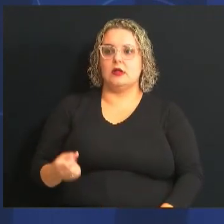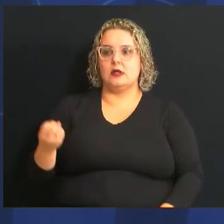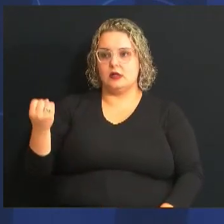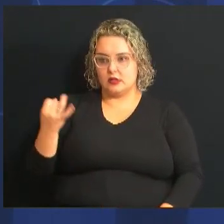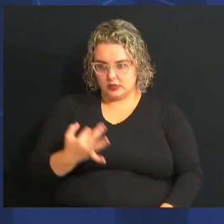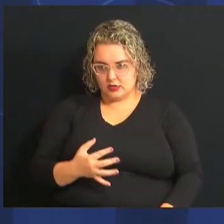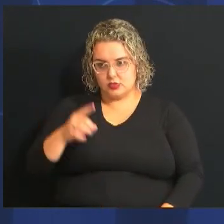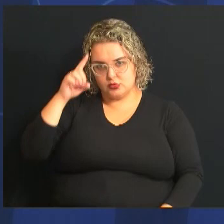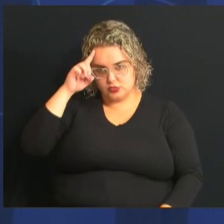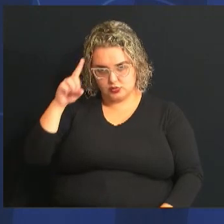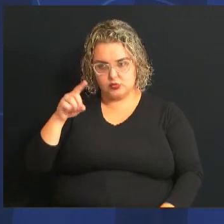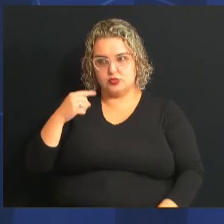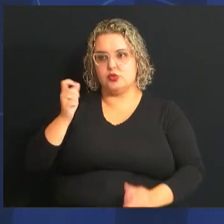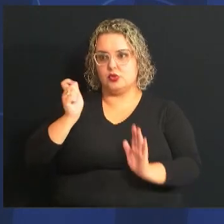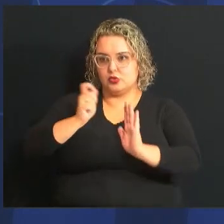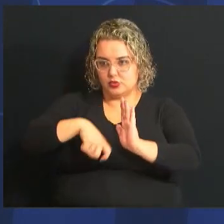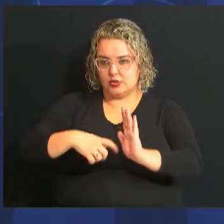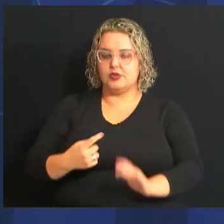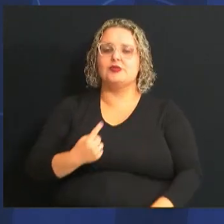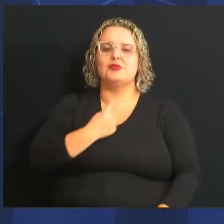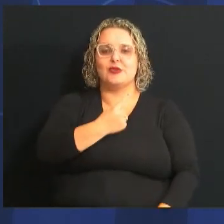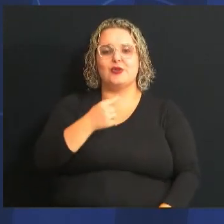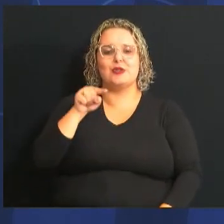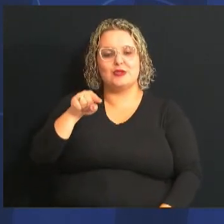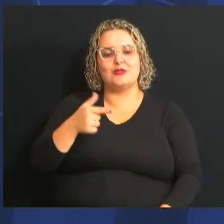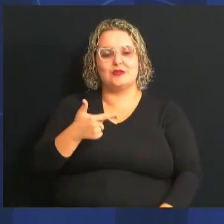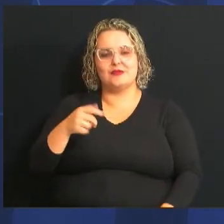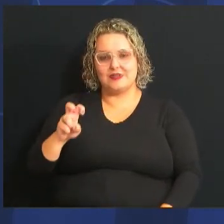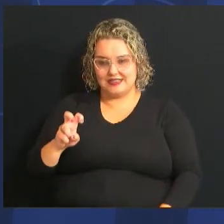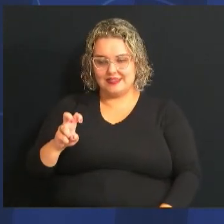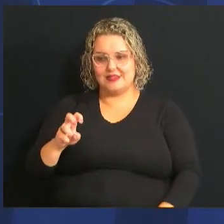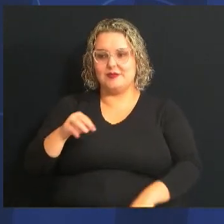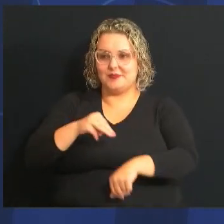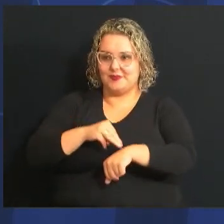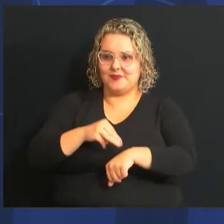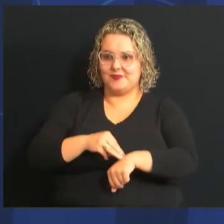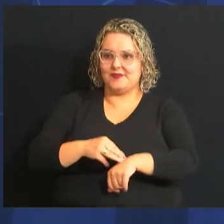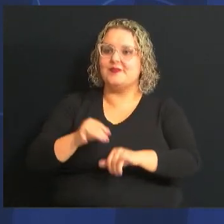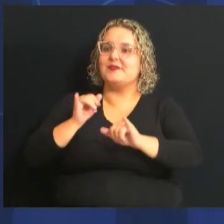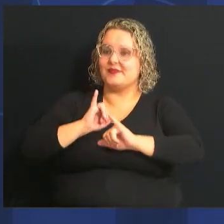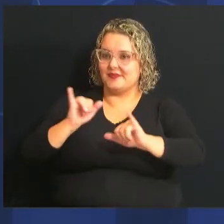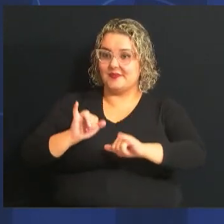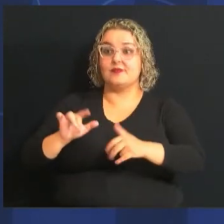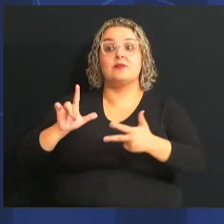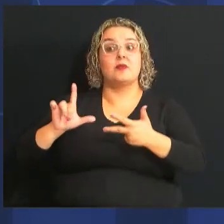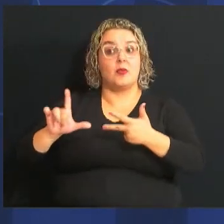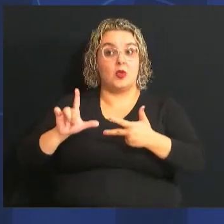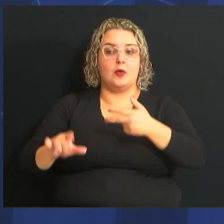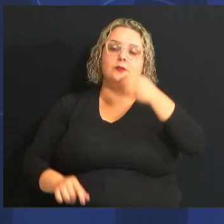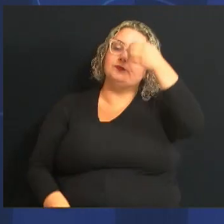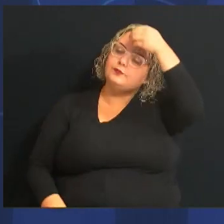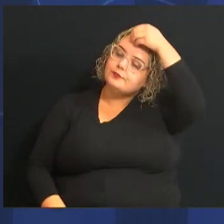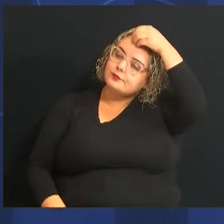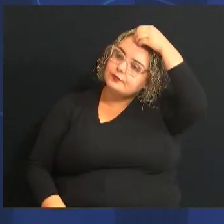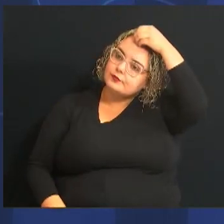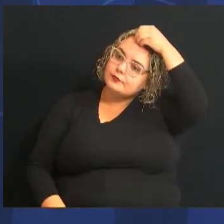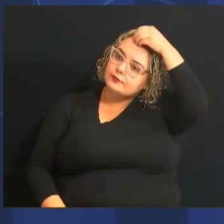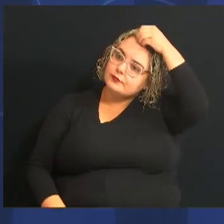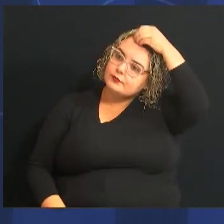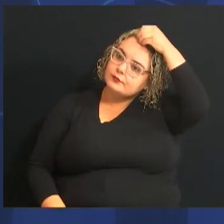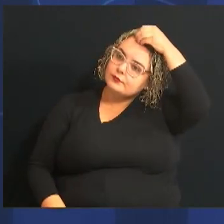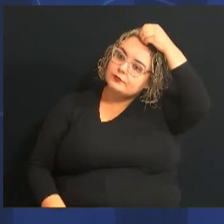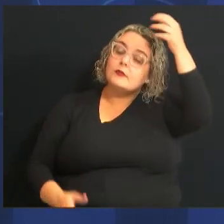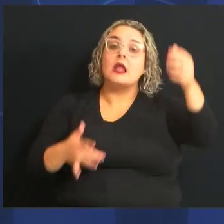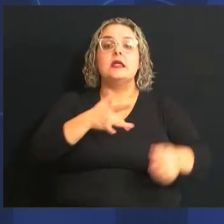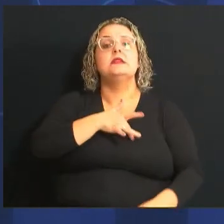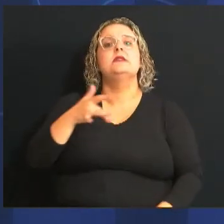data do registro. 11 horas mais 25 minutos, hora das notícias do Legislativo, porque saúde e